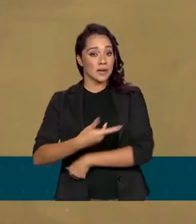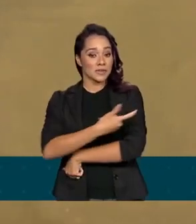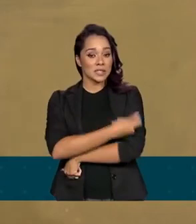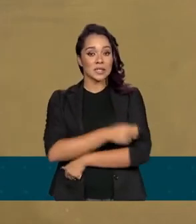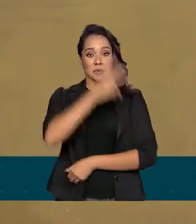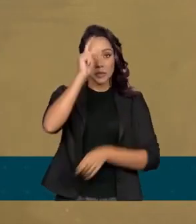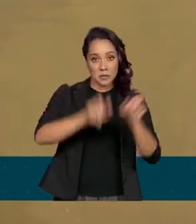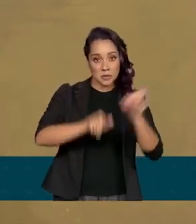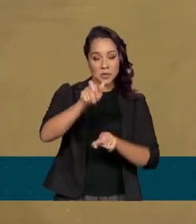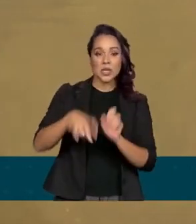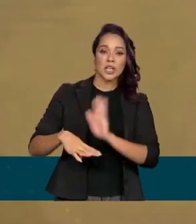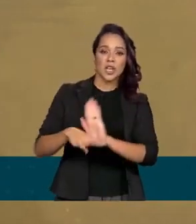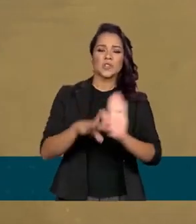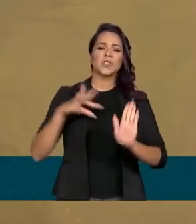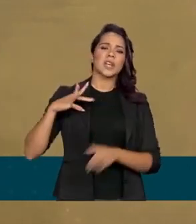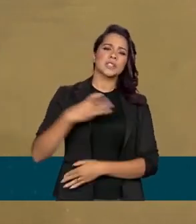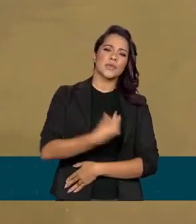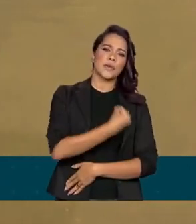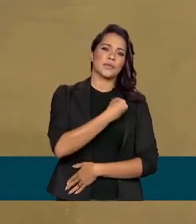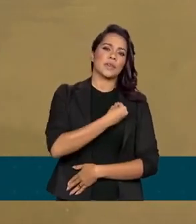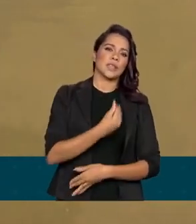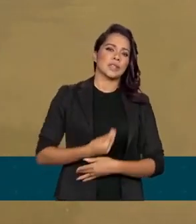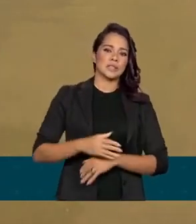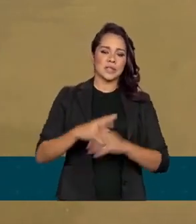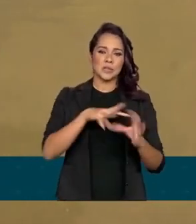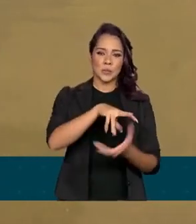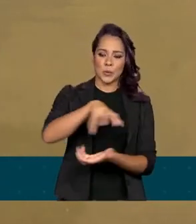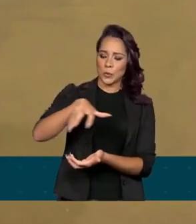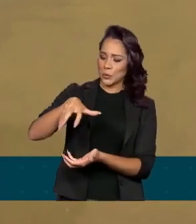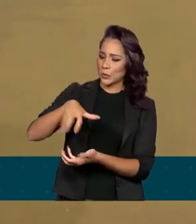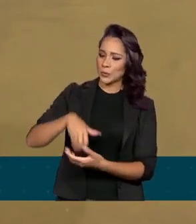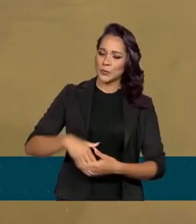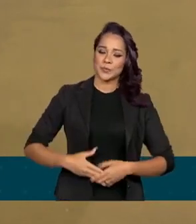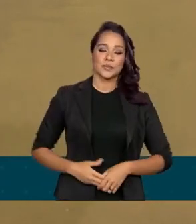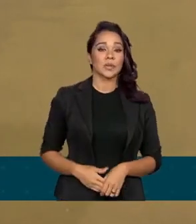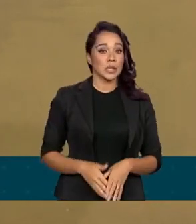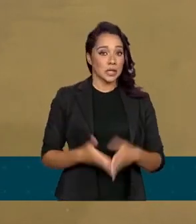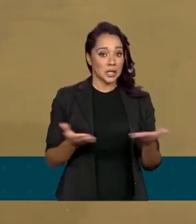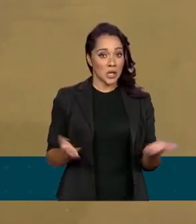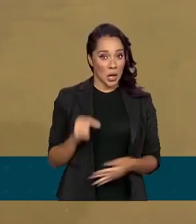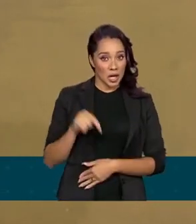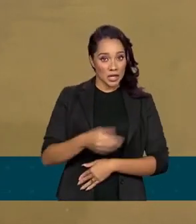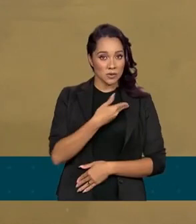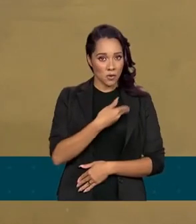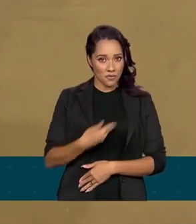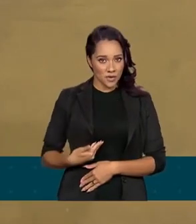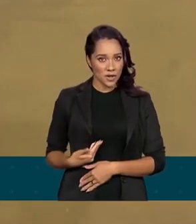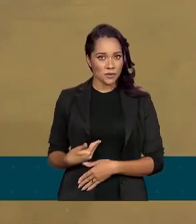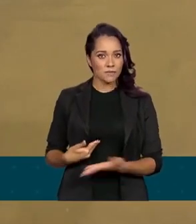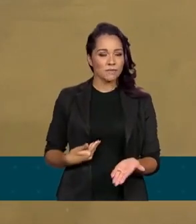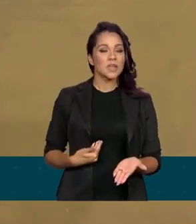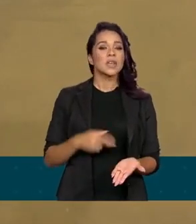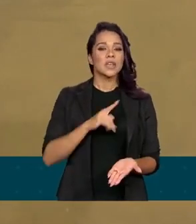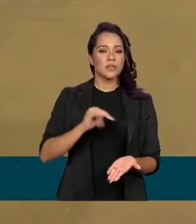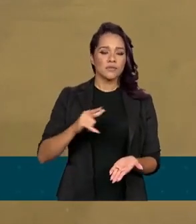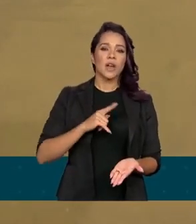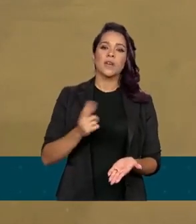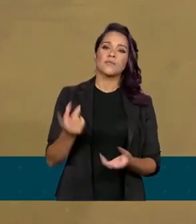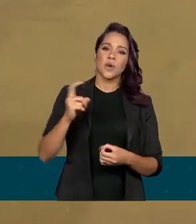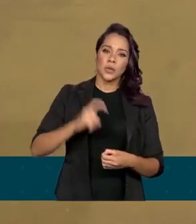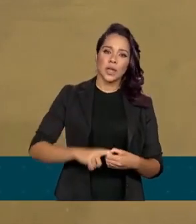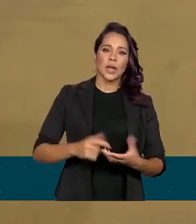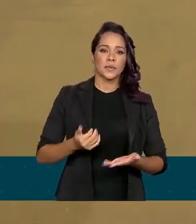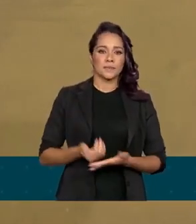vacina das pessoas que ajudaram a salvar vidas nesse planeta. Portanto, esse é um governo que vai